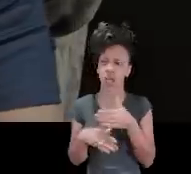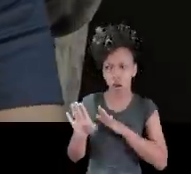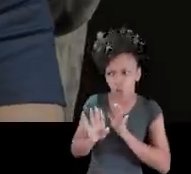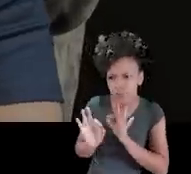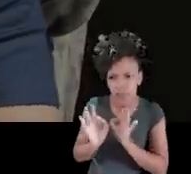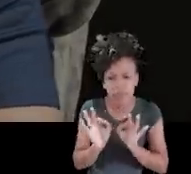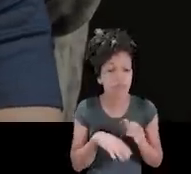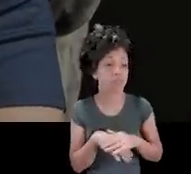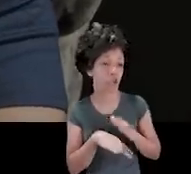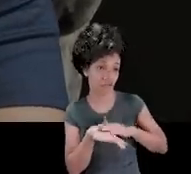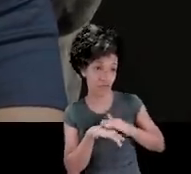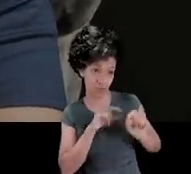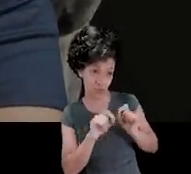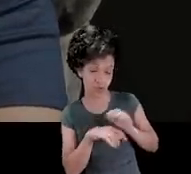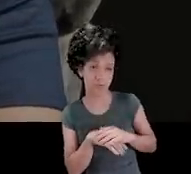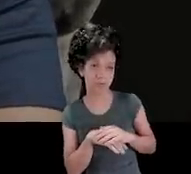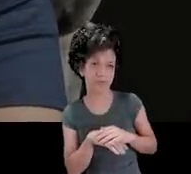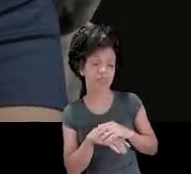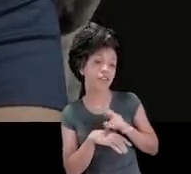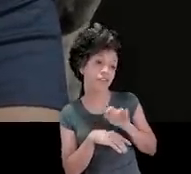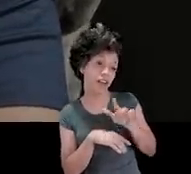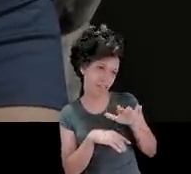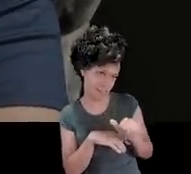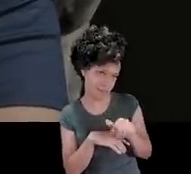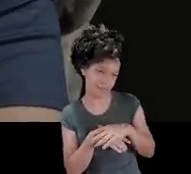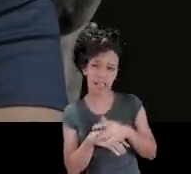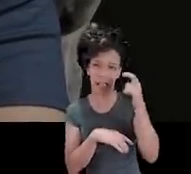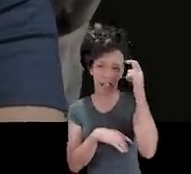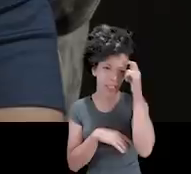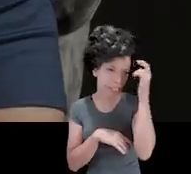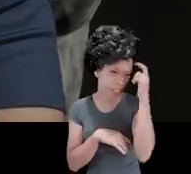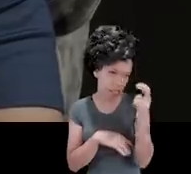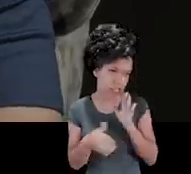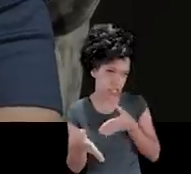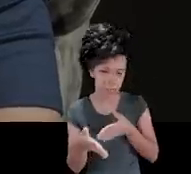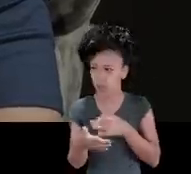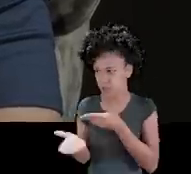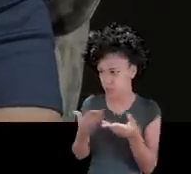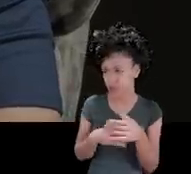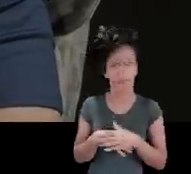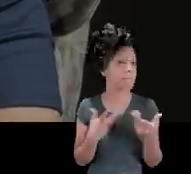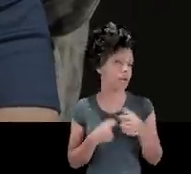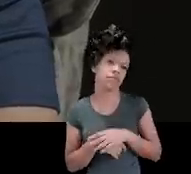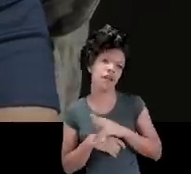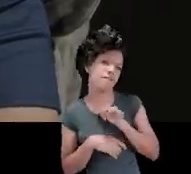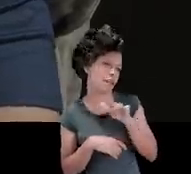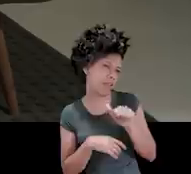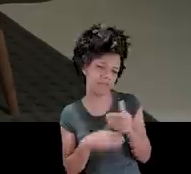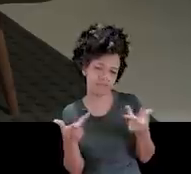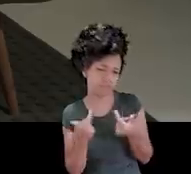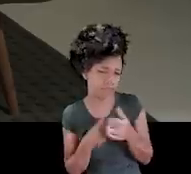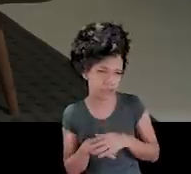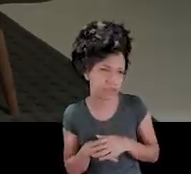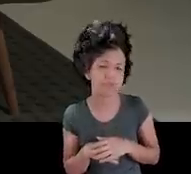Cara, eu fiz uma parada. Eu fui no Vilela, lá no Inteligência Limitada. Você foi lá também, né? Sim, sim, grande Vilela. Vilela é gente boa pra caramba. E é